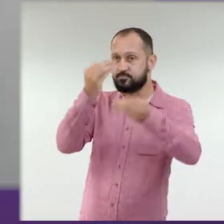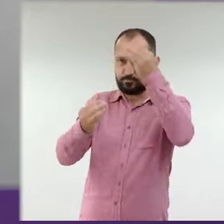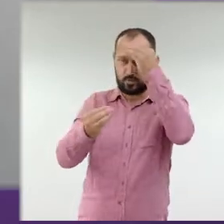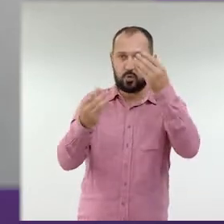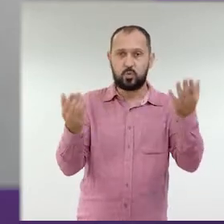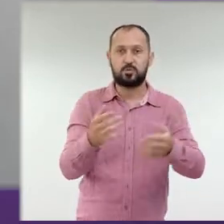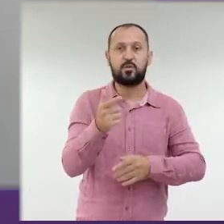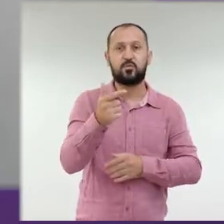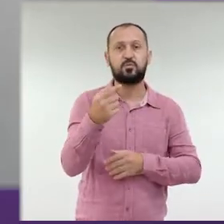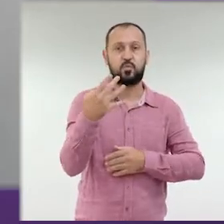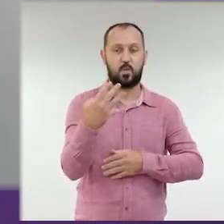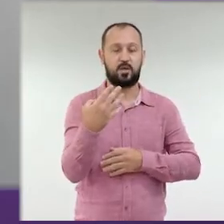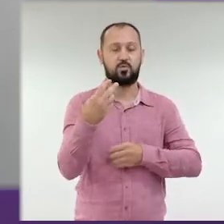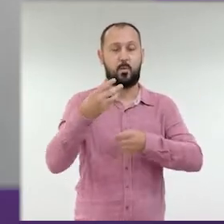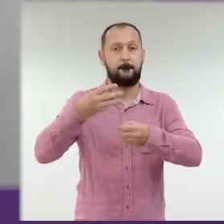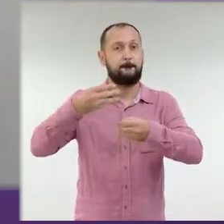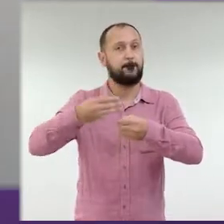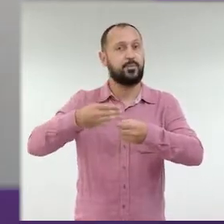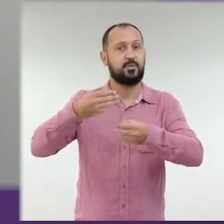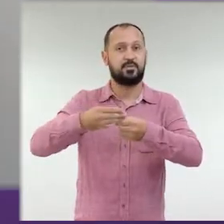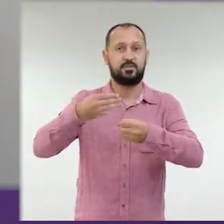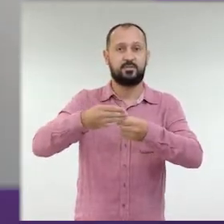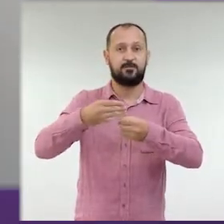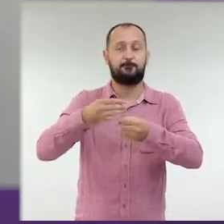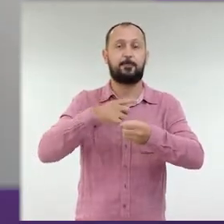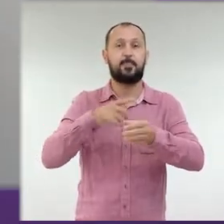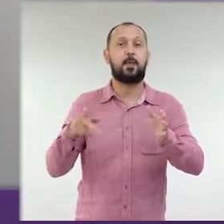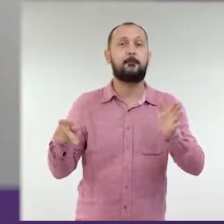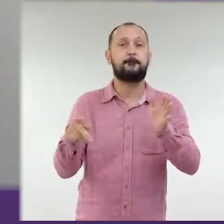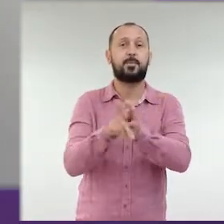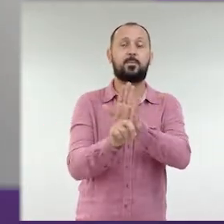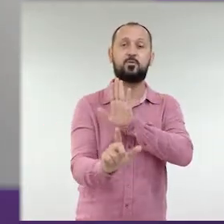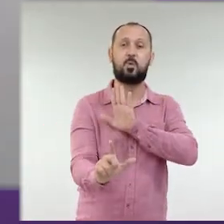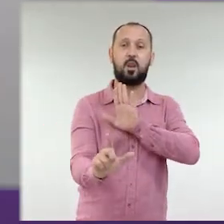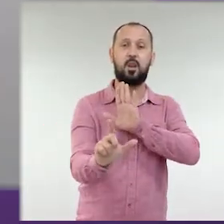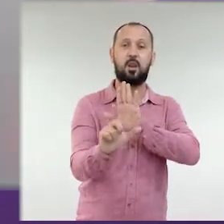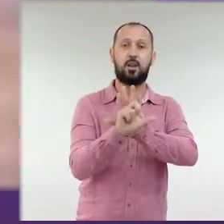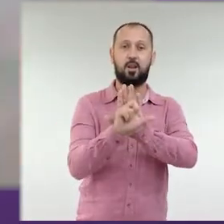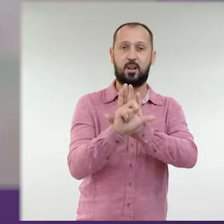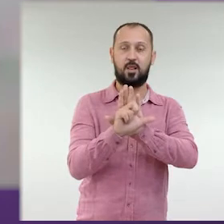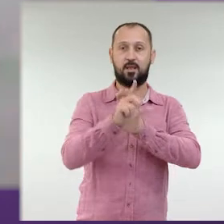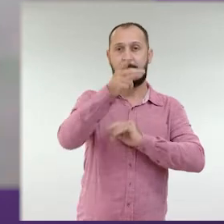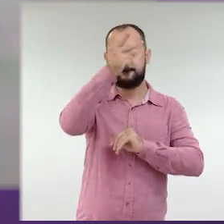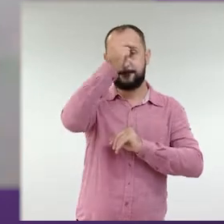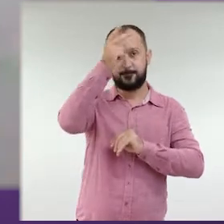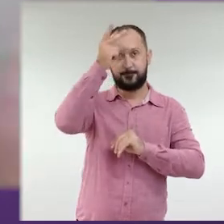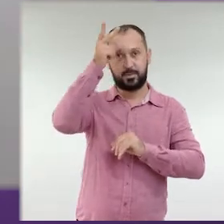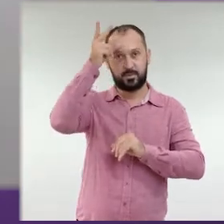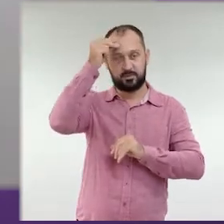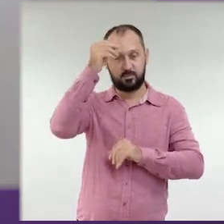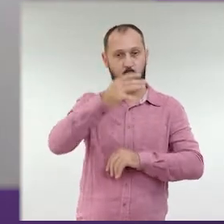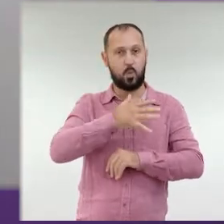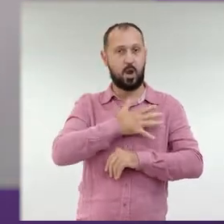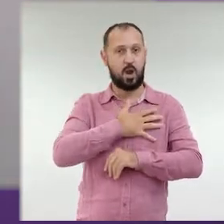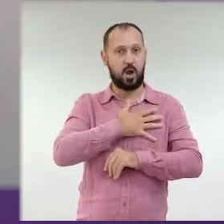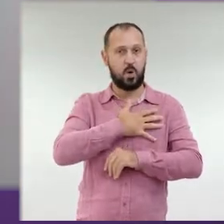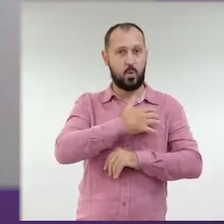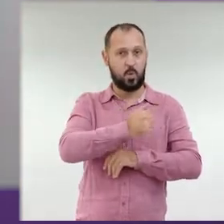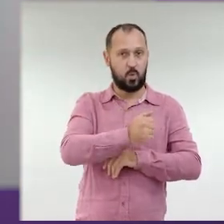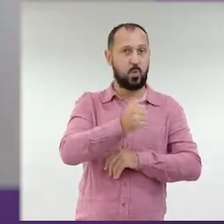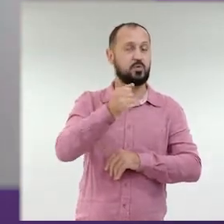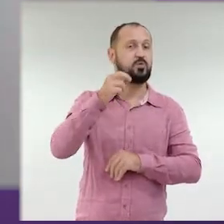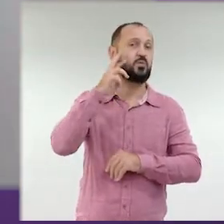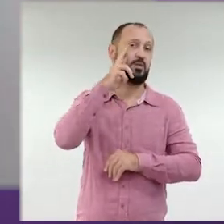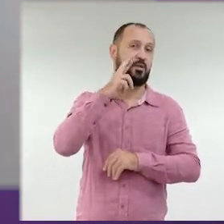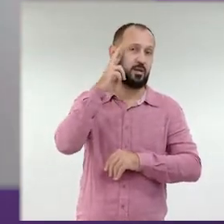temos 24 municípios que possuem as suas leis municipais, instituindo o Agosto Lilás e o programa Maria da